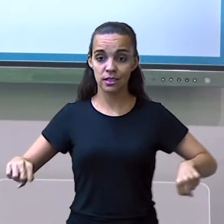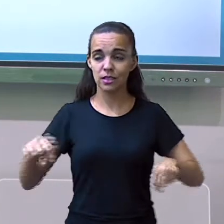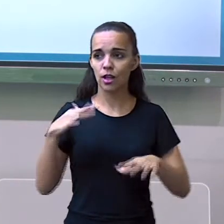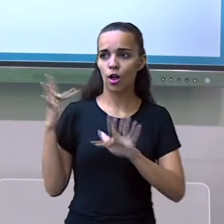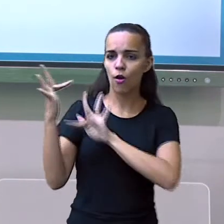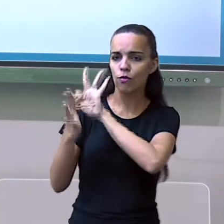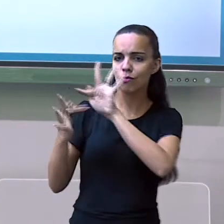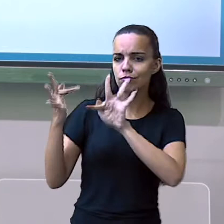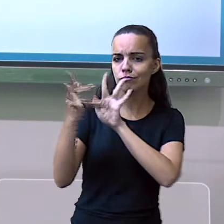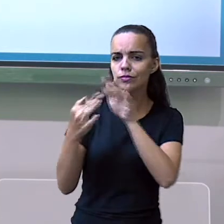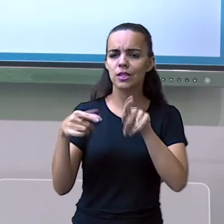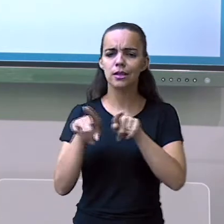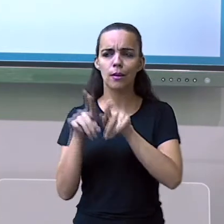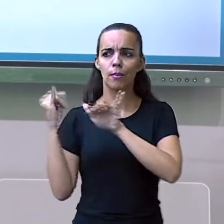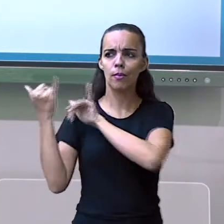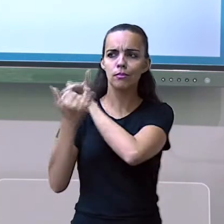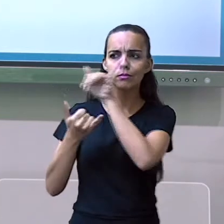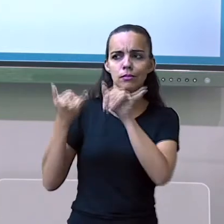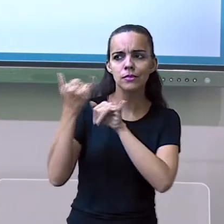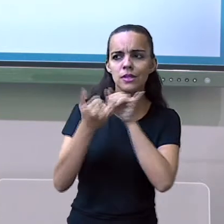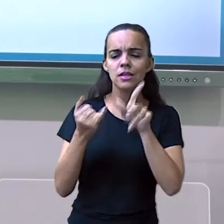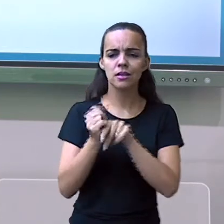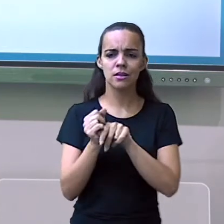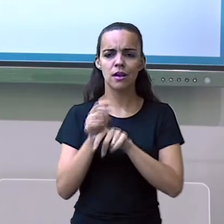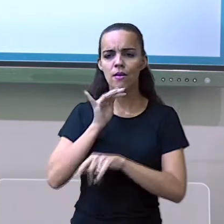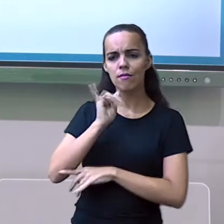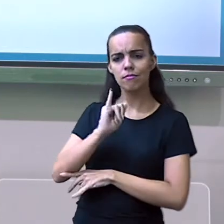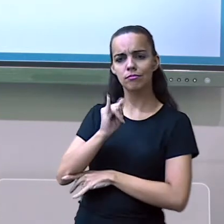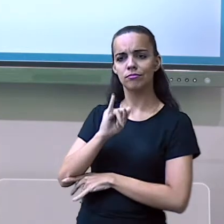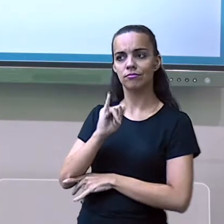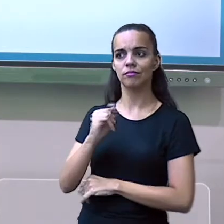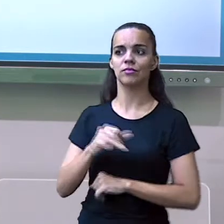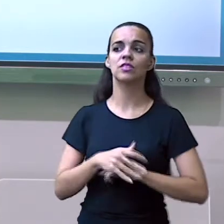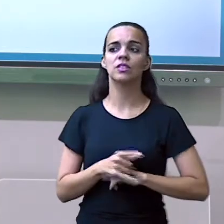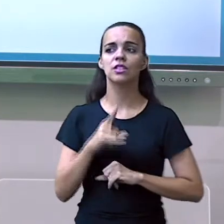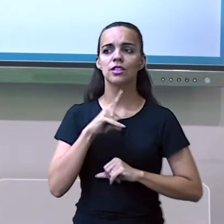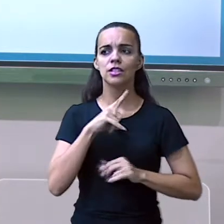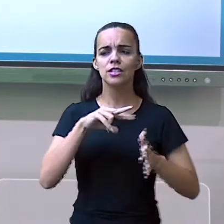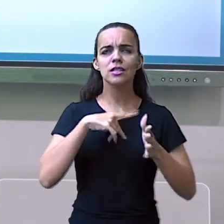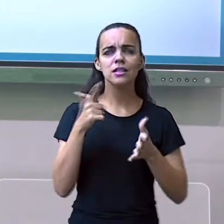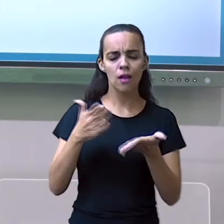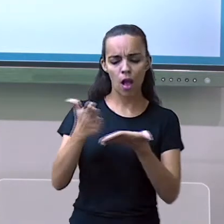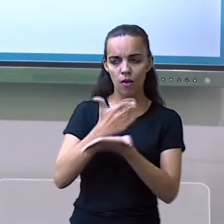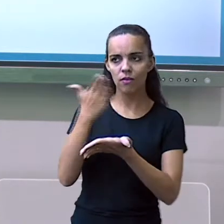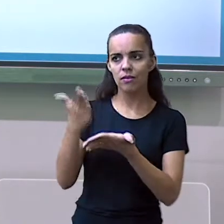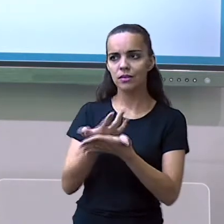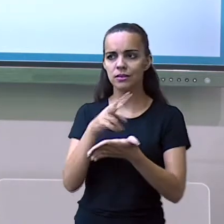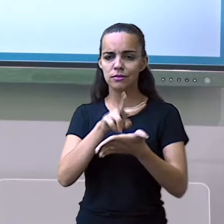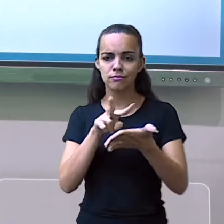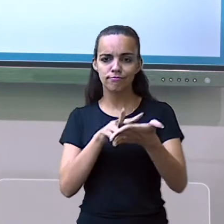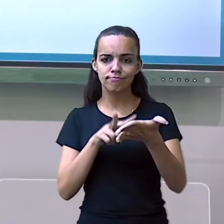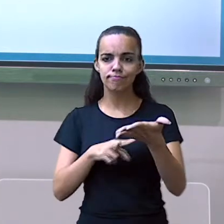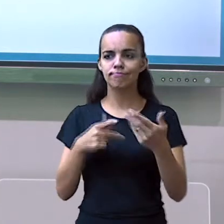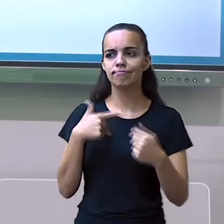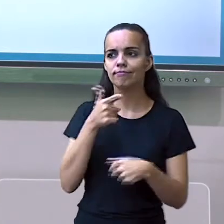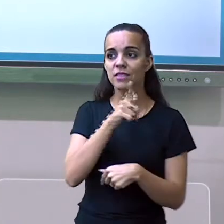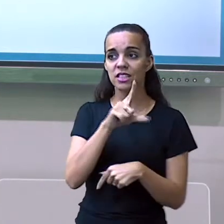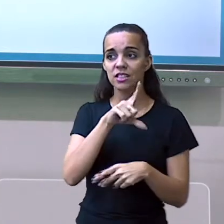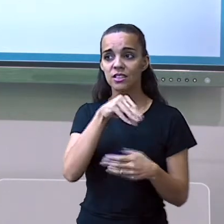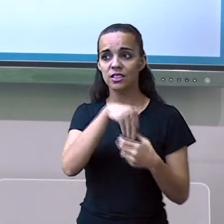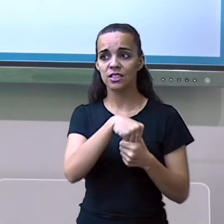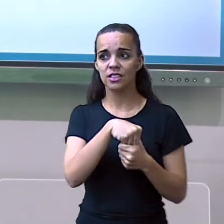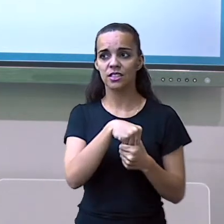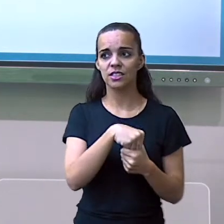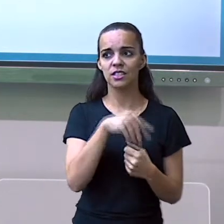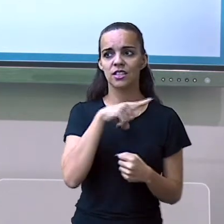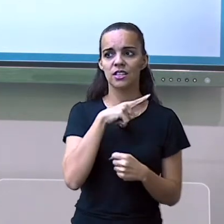e das lendas e fábulas que vinham dos livros. Das duas igrejas e